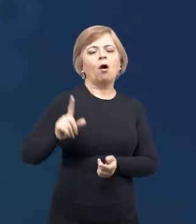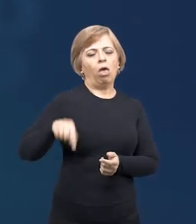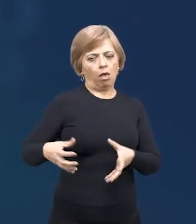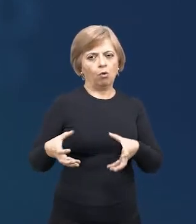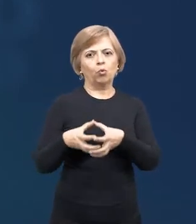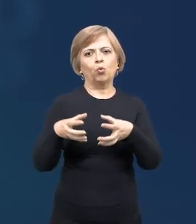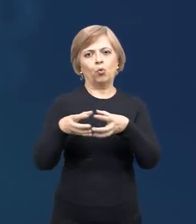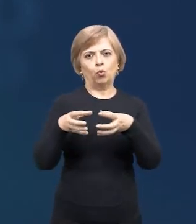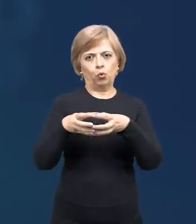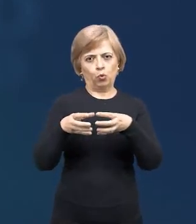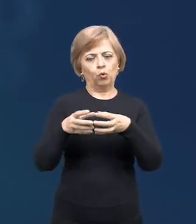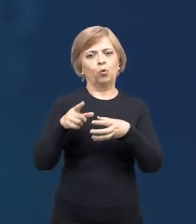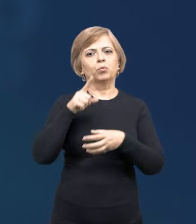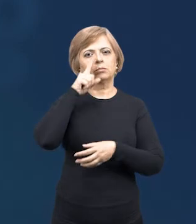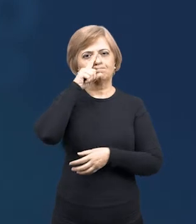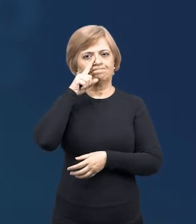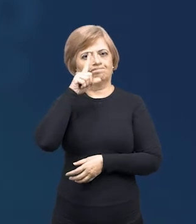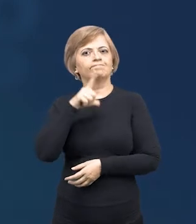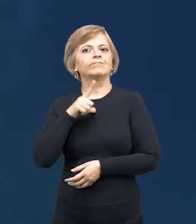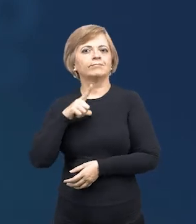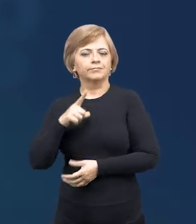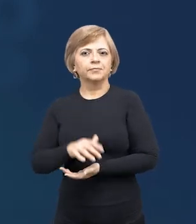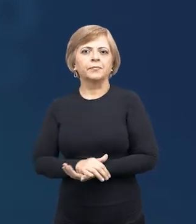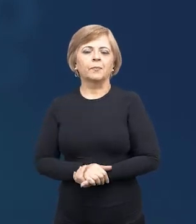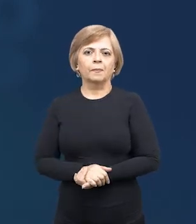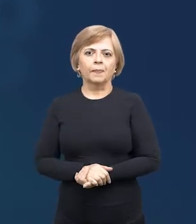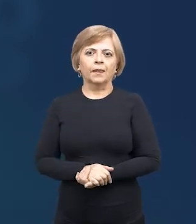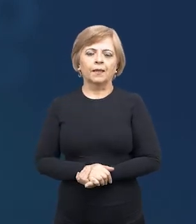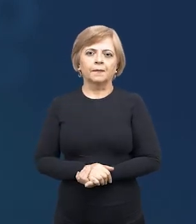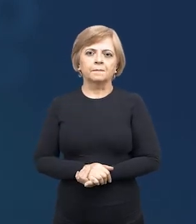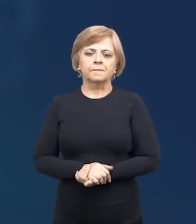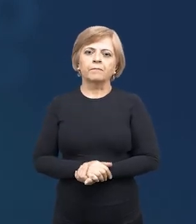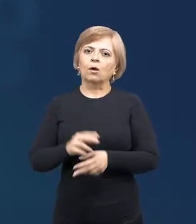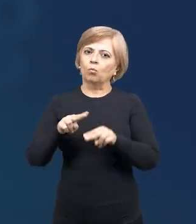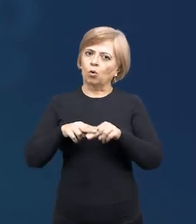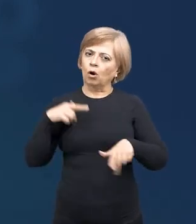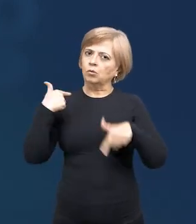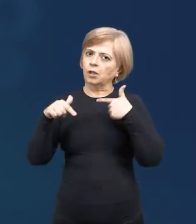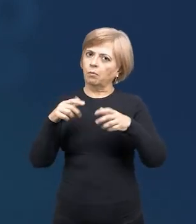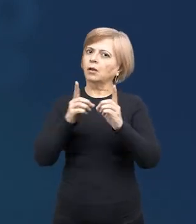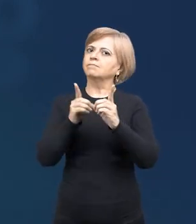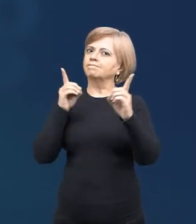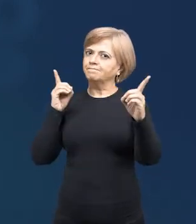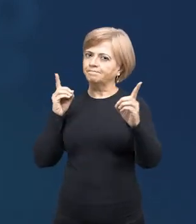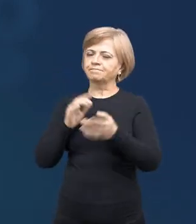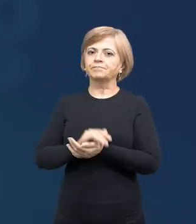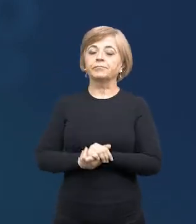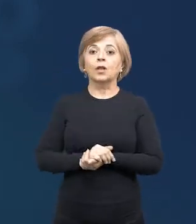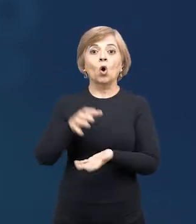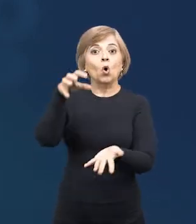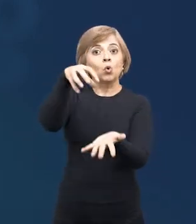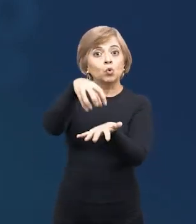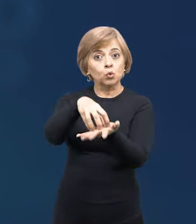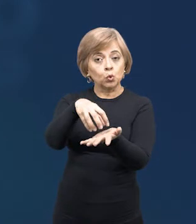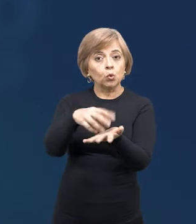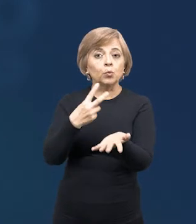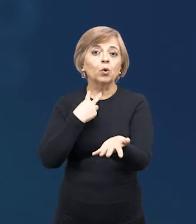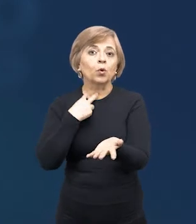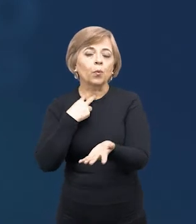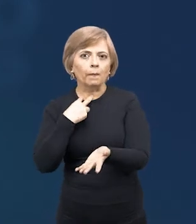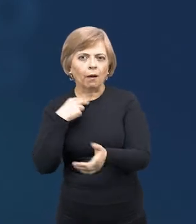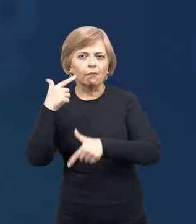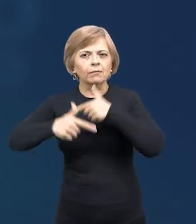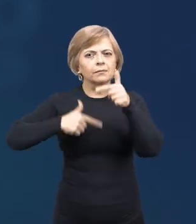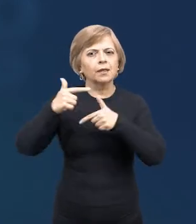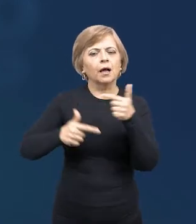que necessariamente se encontram em regime de teletrabalho. O núcleo ocupacional trabalha com